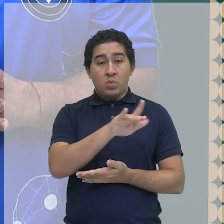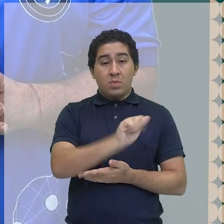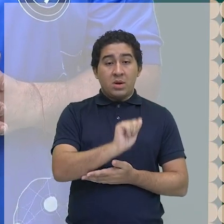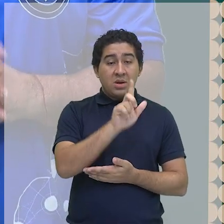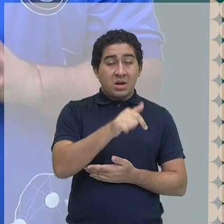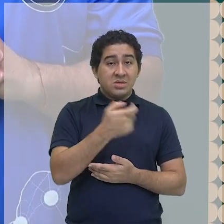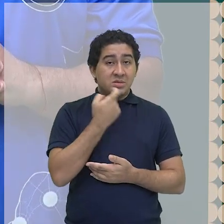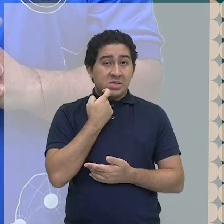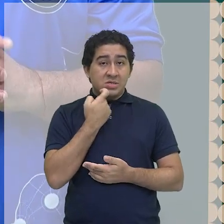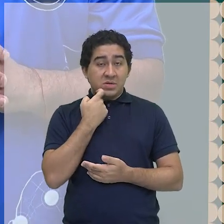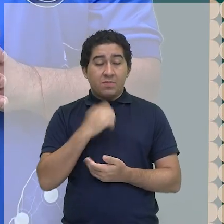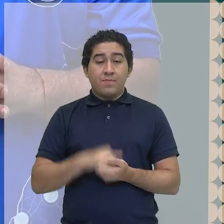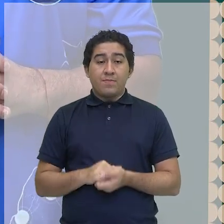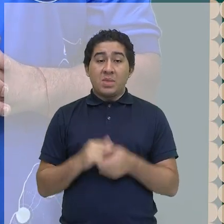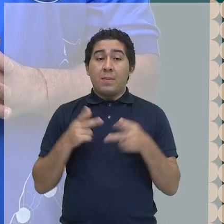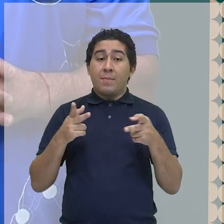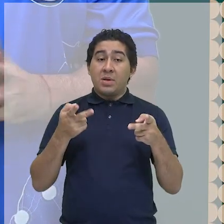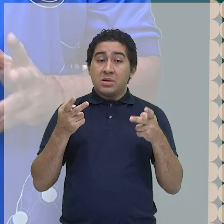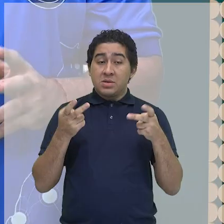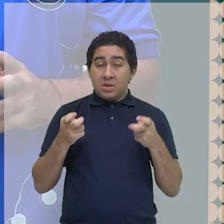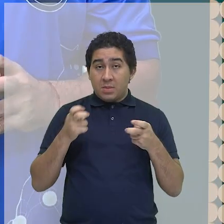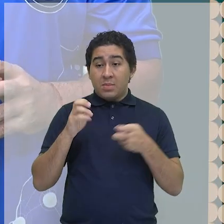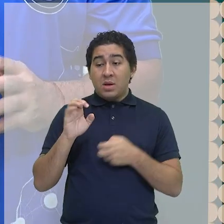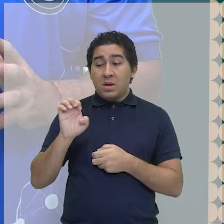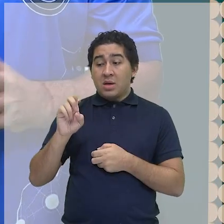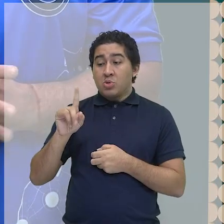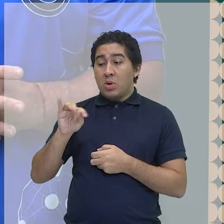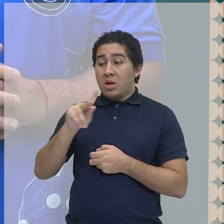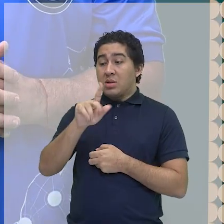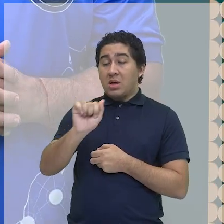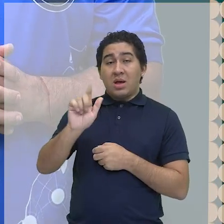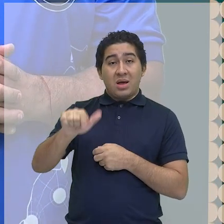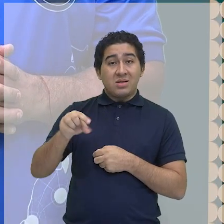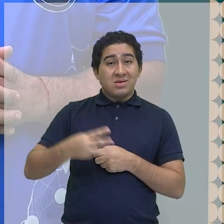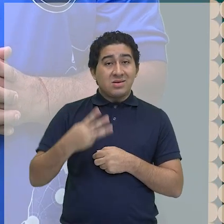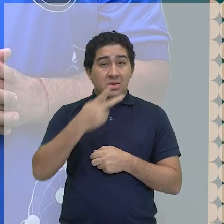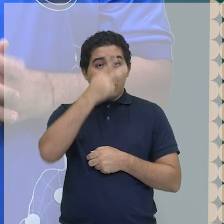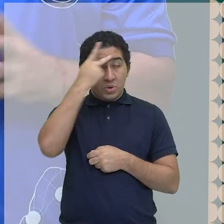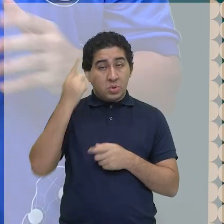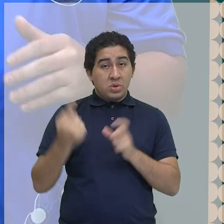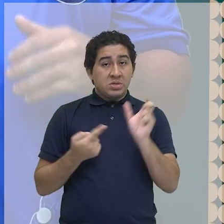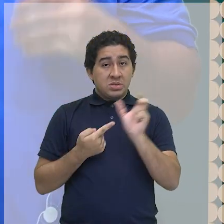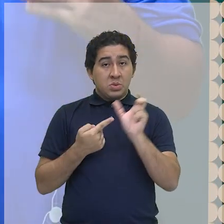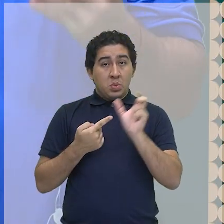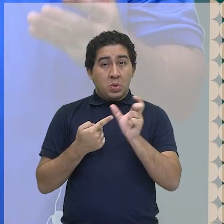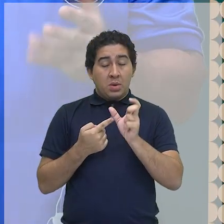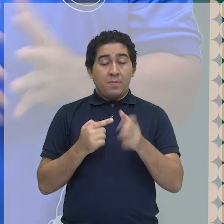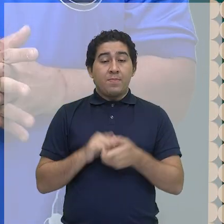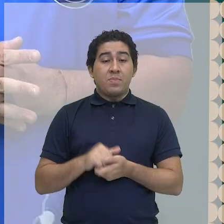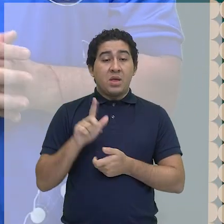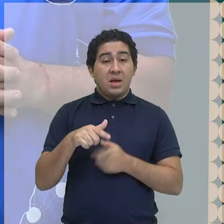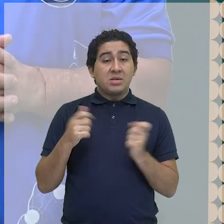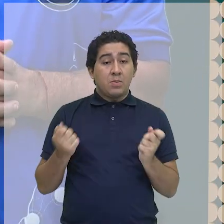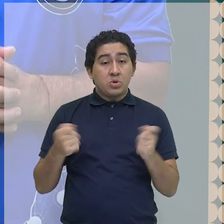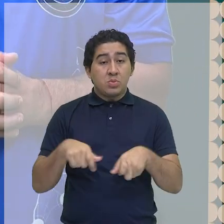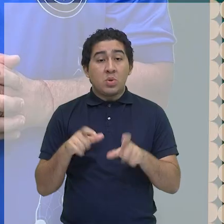Eduarda eu acrescentei o S, ok? Porque eu estou falando da terceira pessoa singular. Então, esta é a